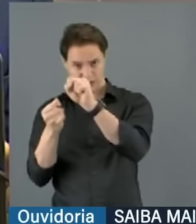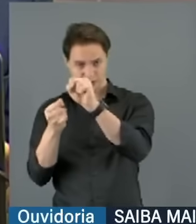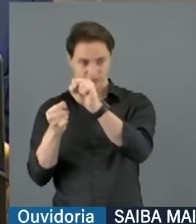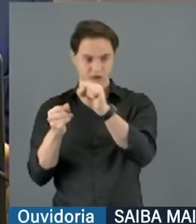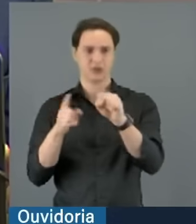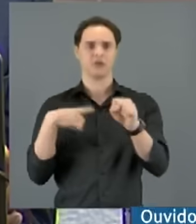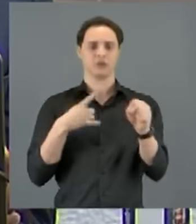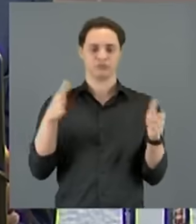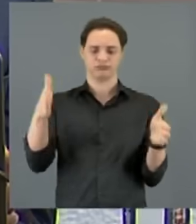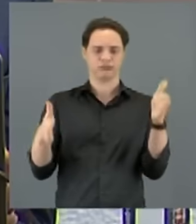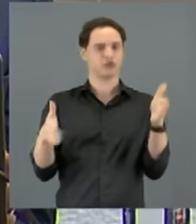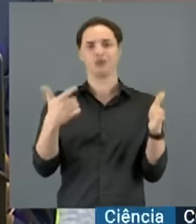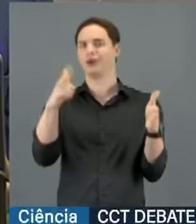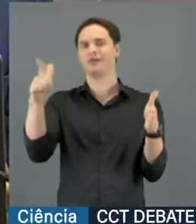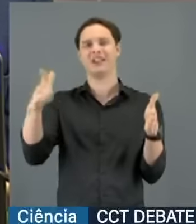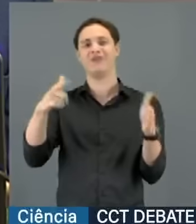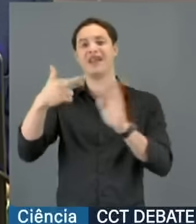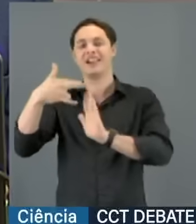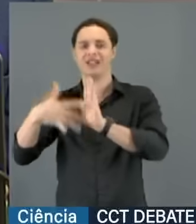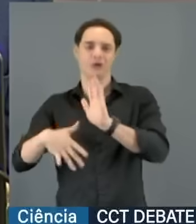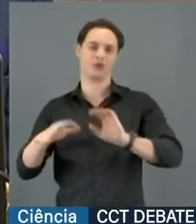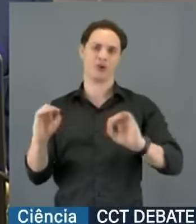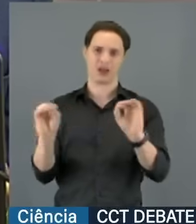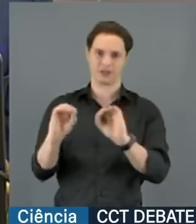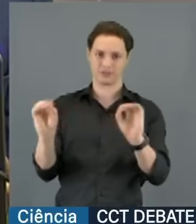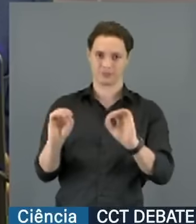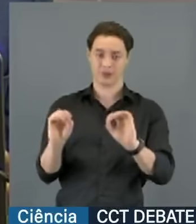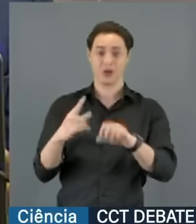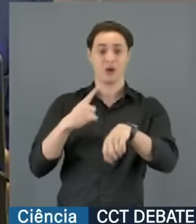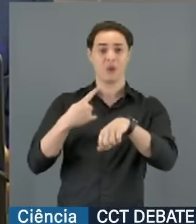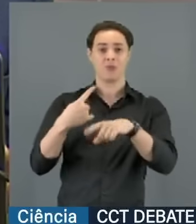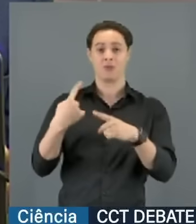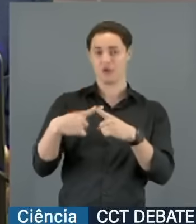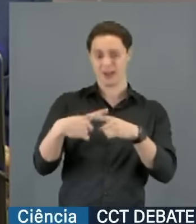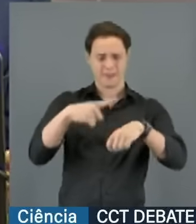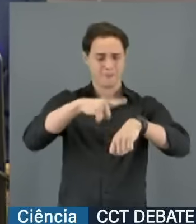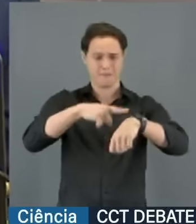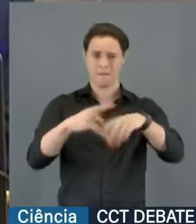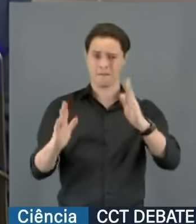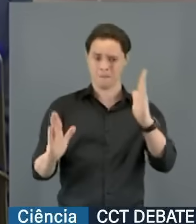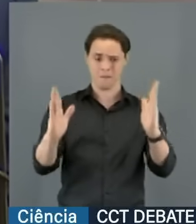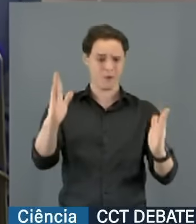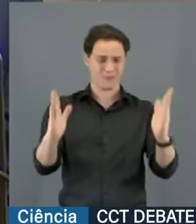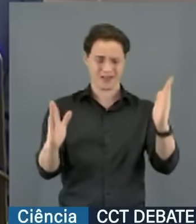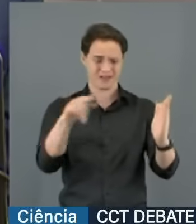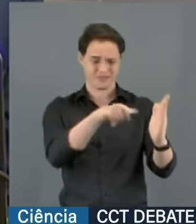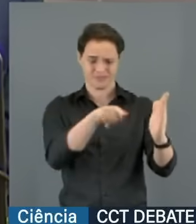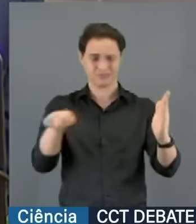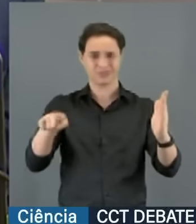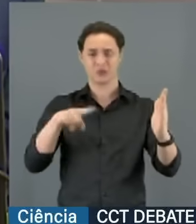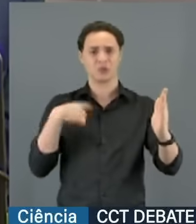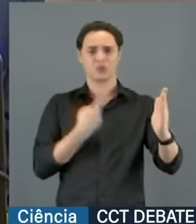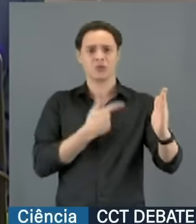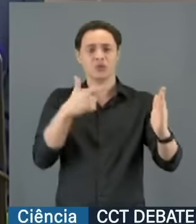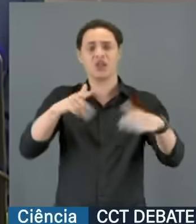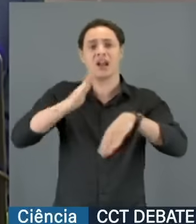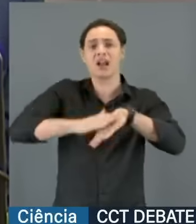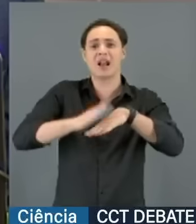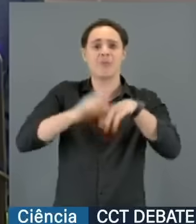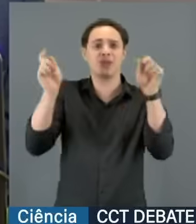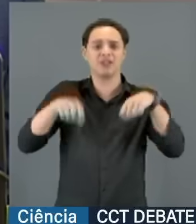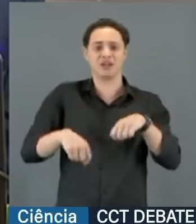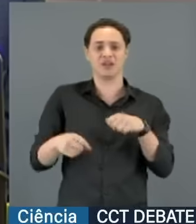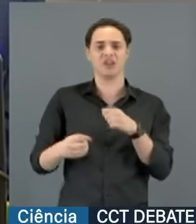relatórios de inteligência. Não havia naquele momento, nós não tínhamos nem nós não tínhamos nem capacidade de